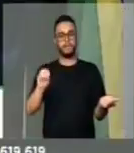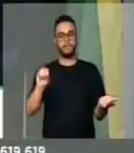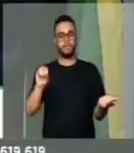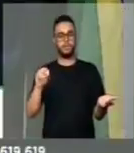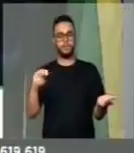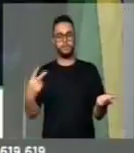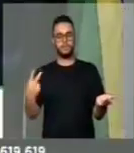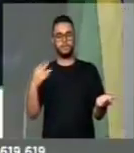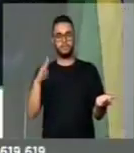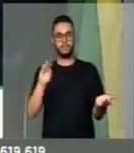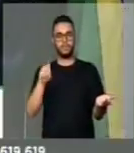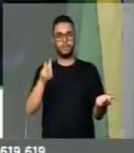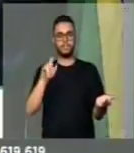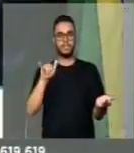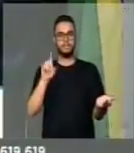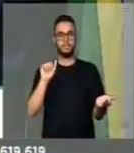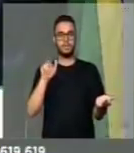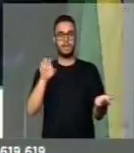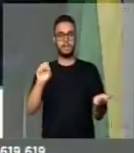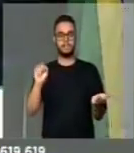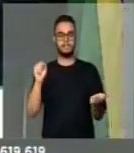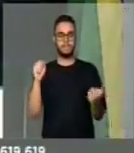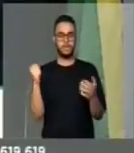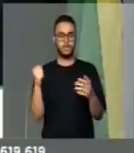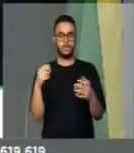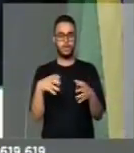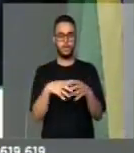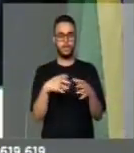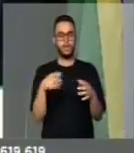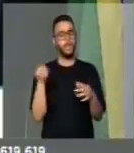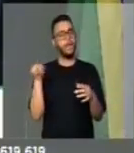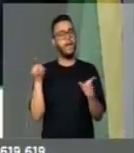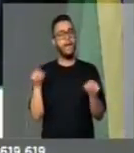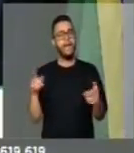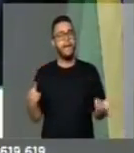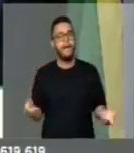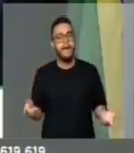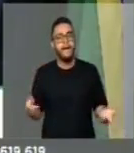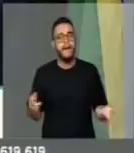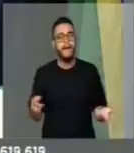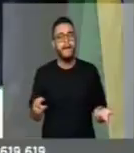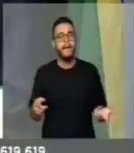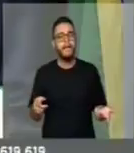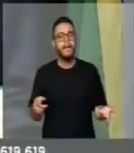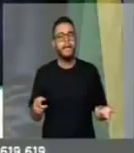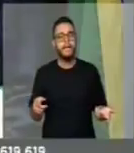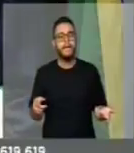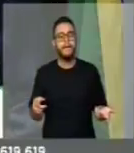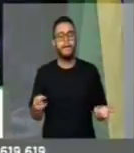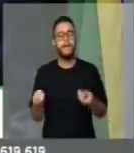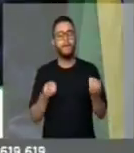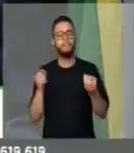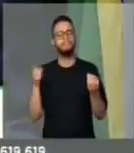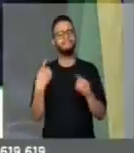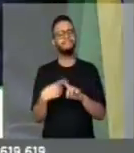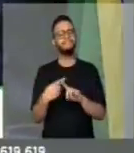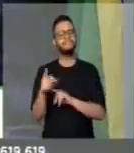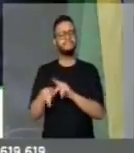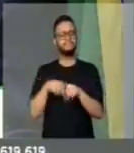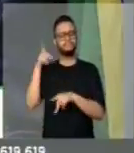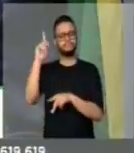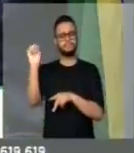protesto ao regime que viviam. Esse é que é o quadro. O brasileiro precisa